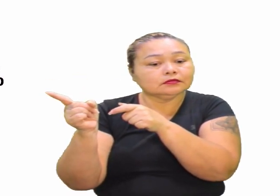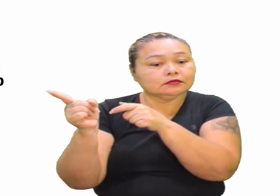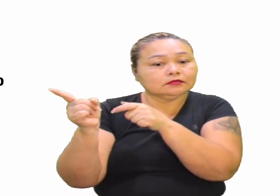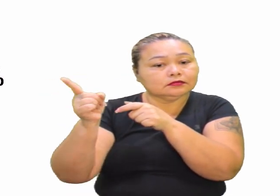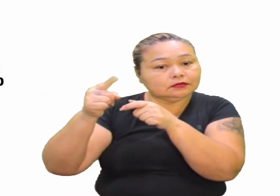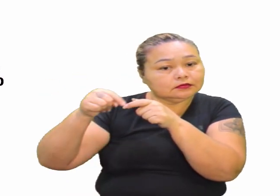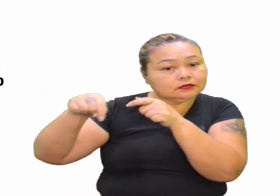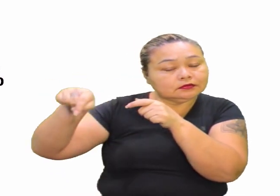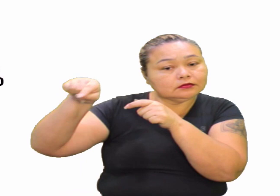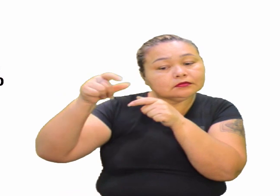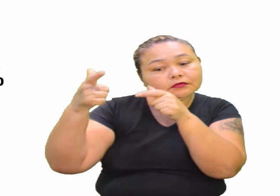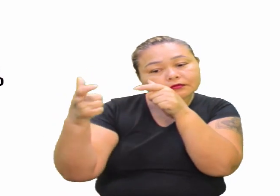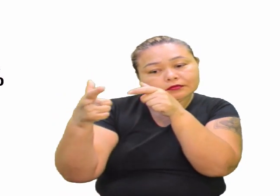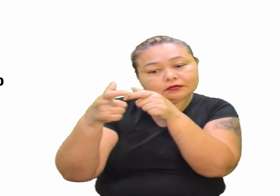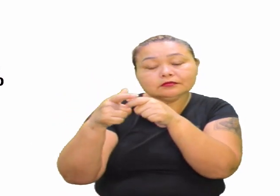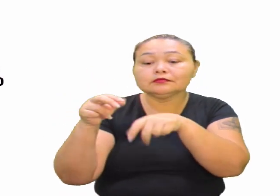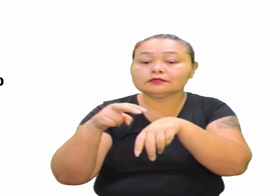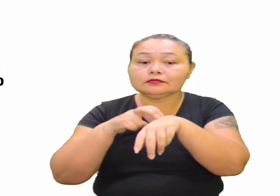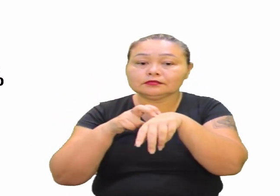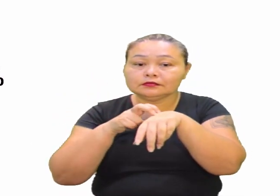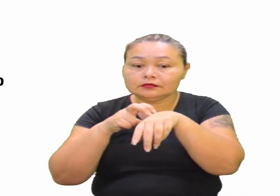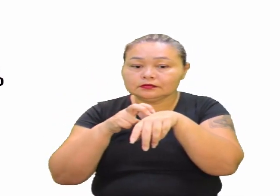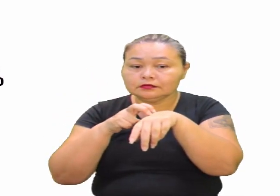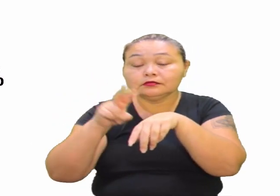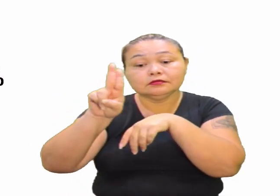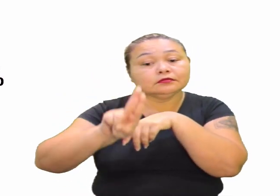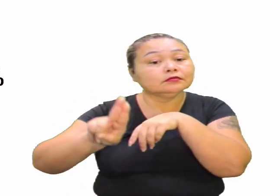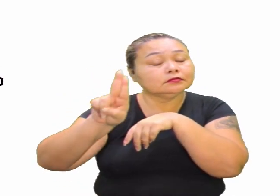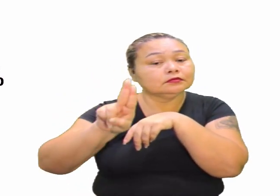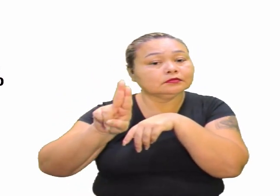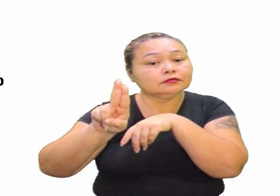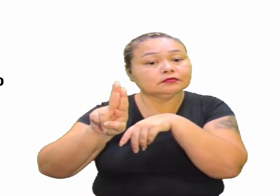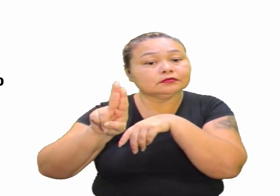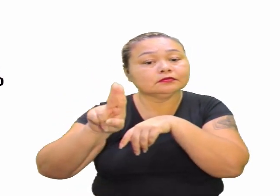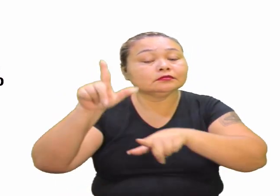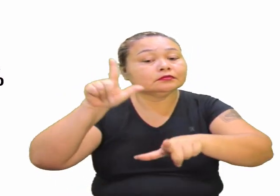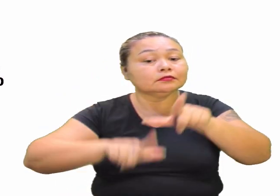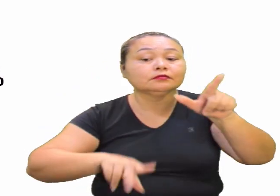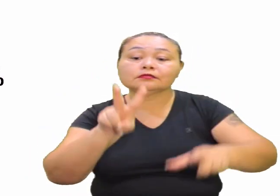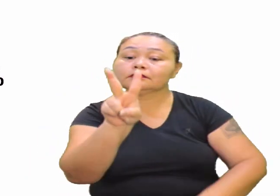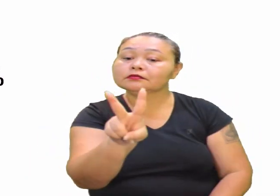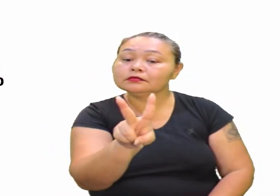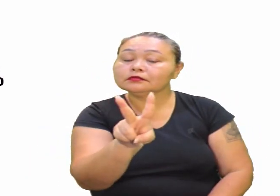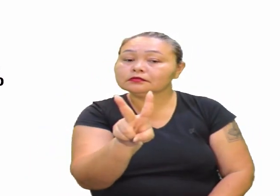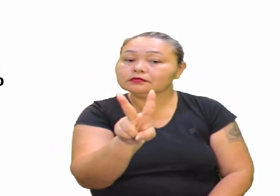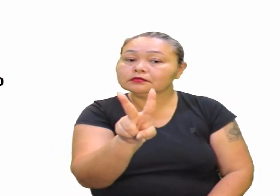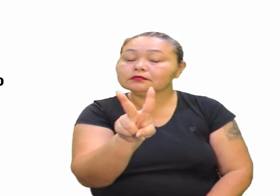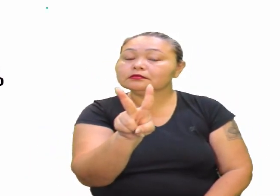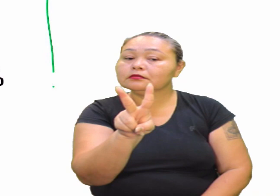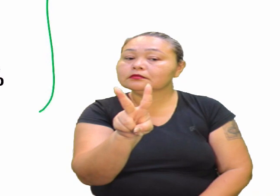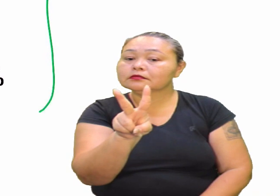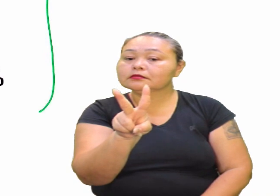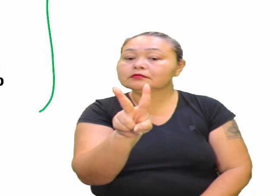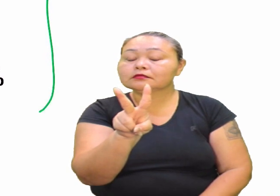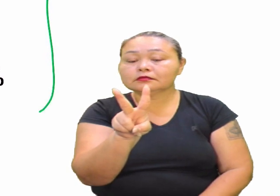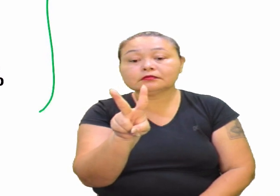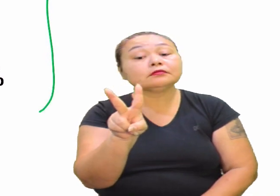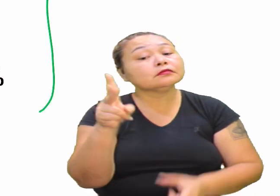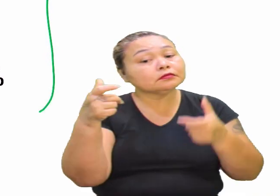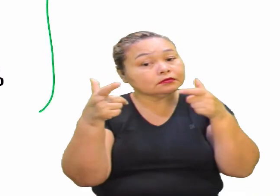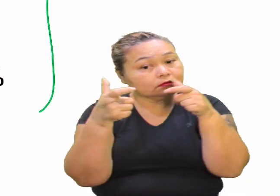Esse se expressou em menor proporção. Então, eu uso a letra V para quem se expressa em